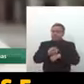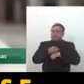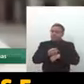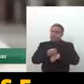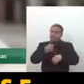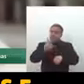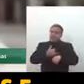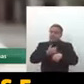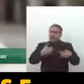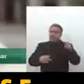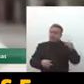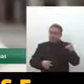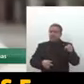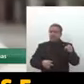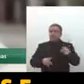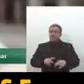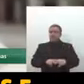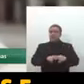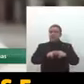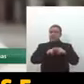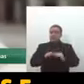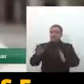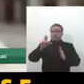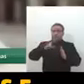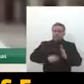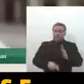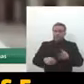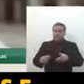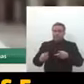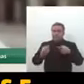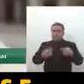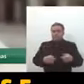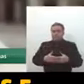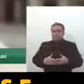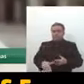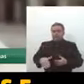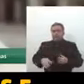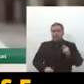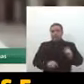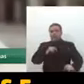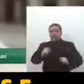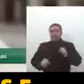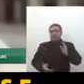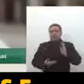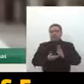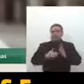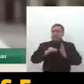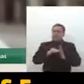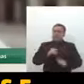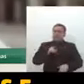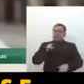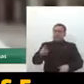área. Nós vamos apresentar um relatório dessa visita nos próximos dias, lá no Congresso Nacional.